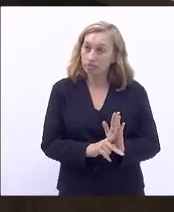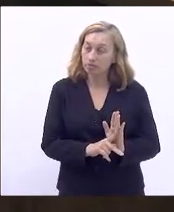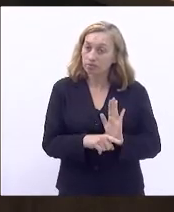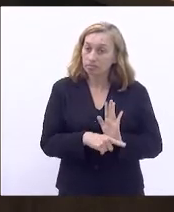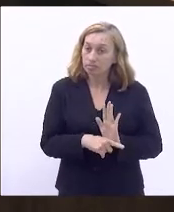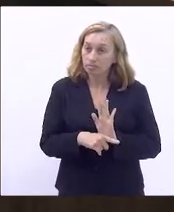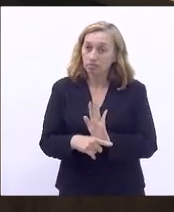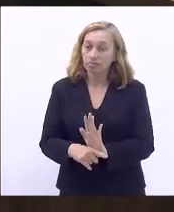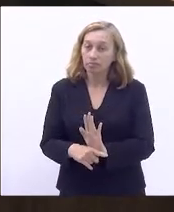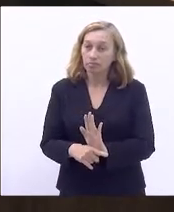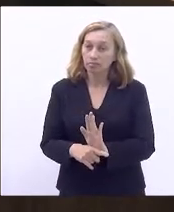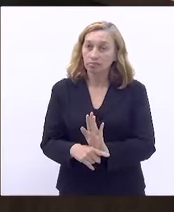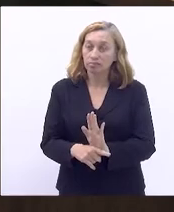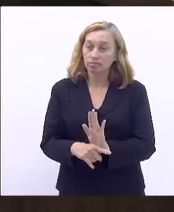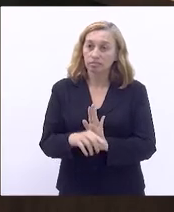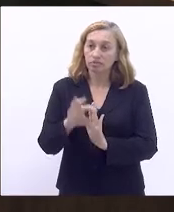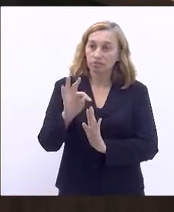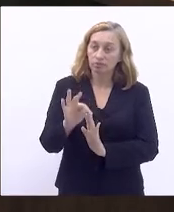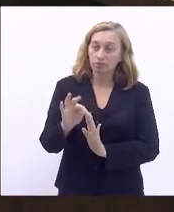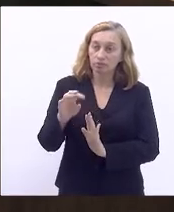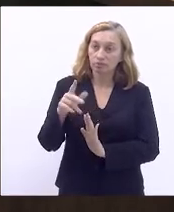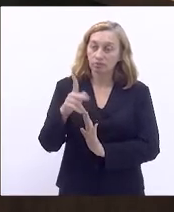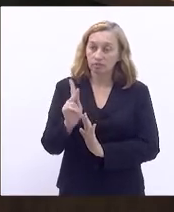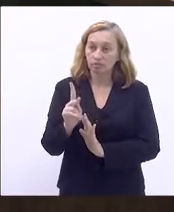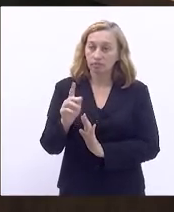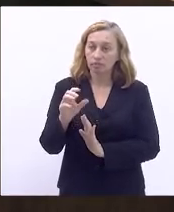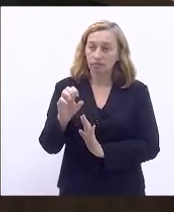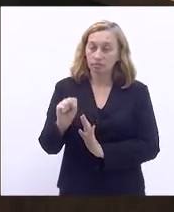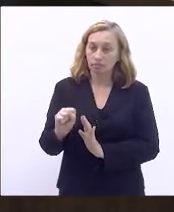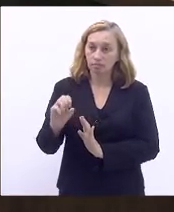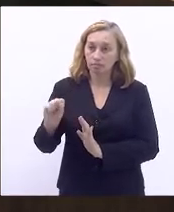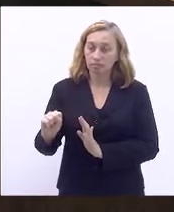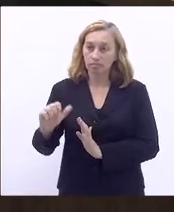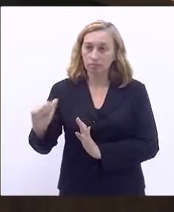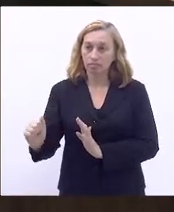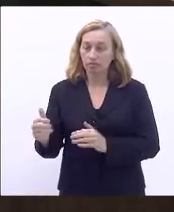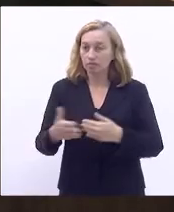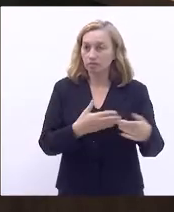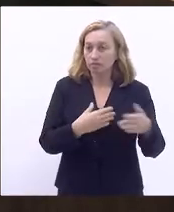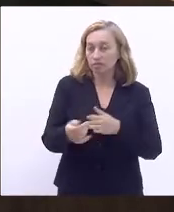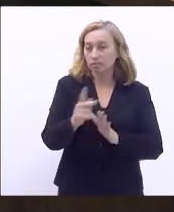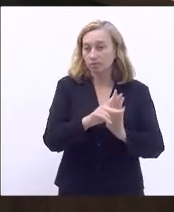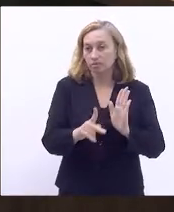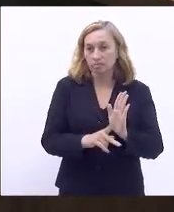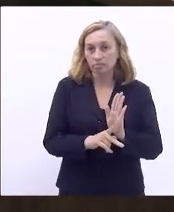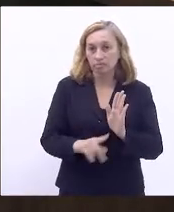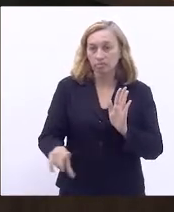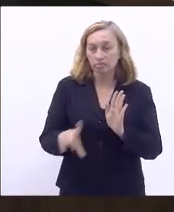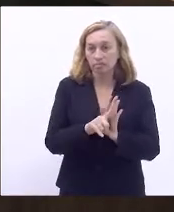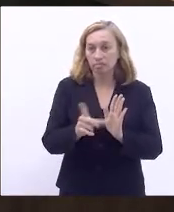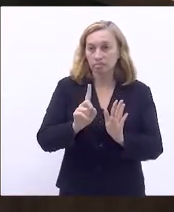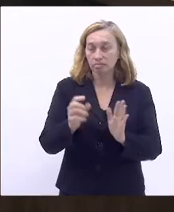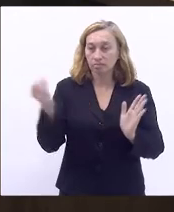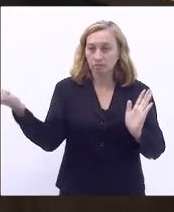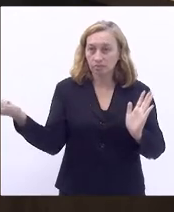beneficiava a TK-CSA, porque qualquer projeto de lei não tem que trazer o carimbo do benefício.